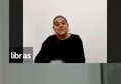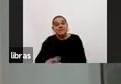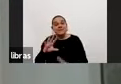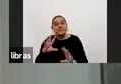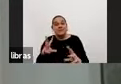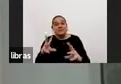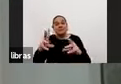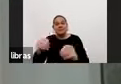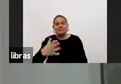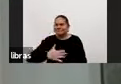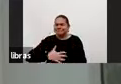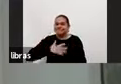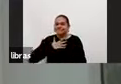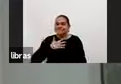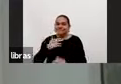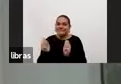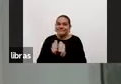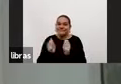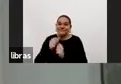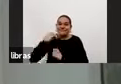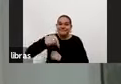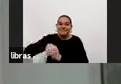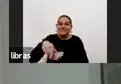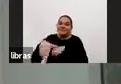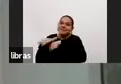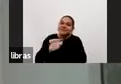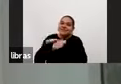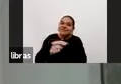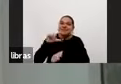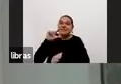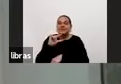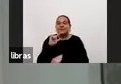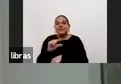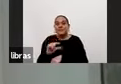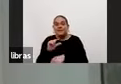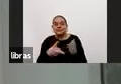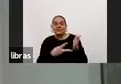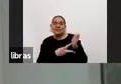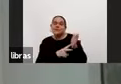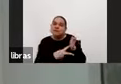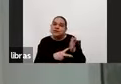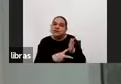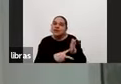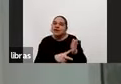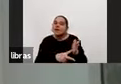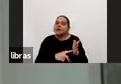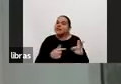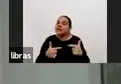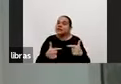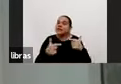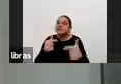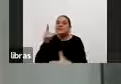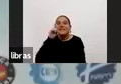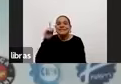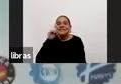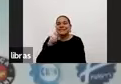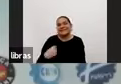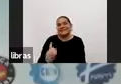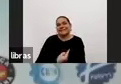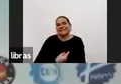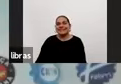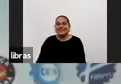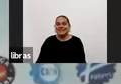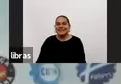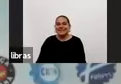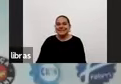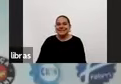estar aqui com vocês, conversando um pouco sobre aí os subreajustes, ação sindical e essa luta cotidiana. Sim,